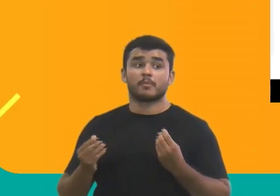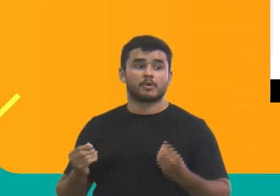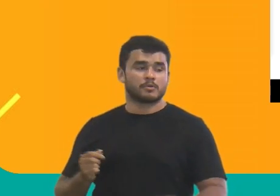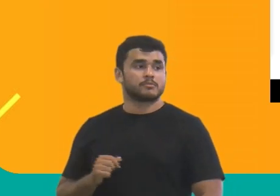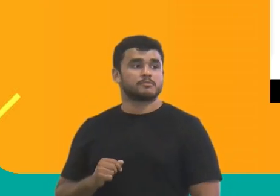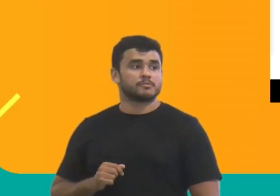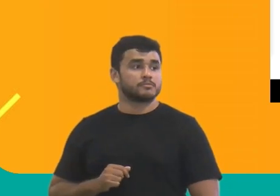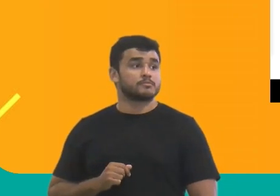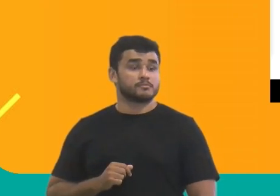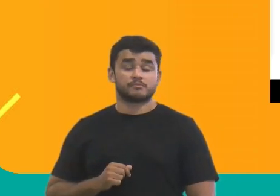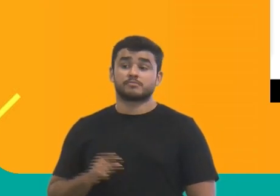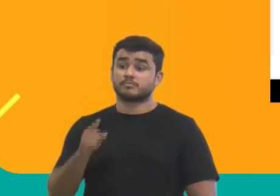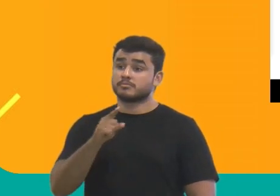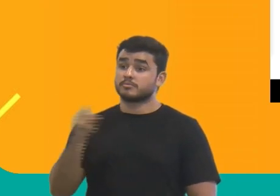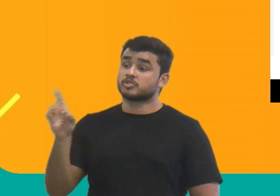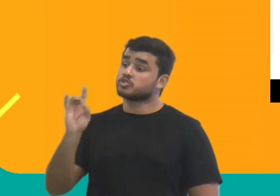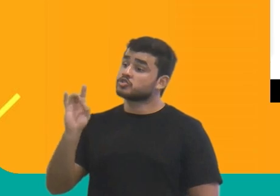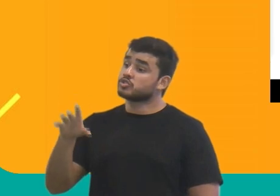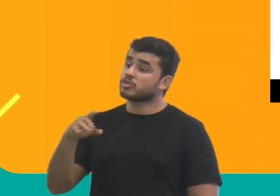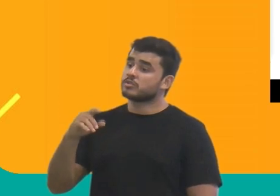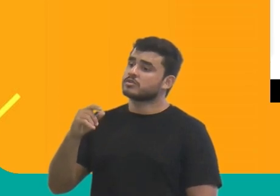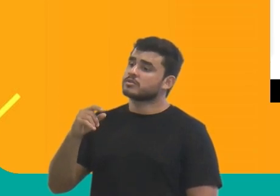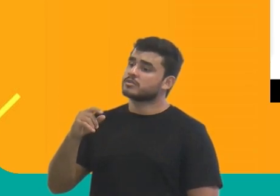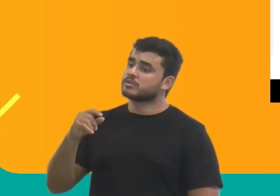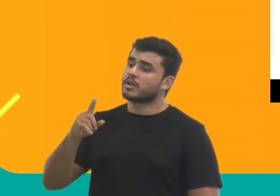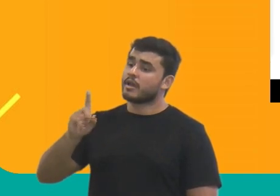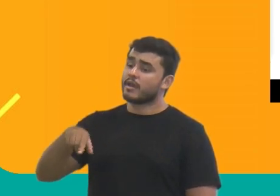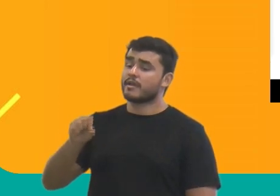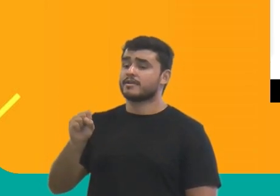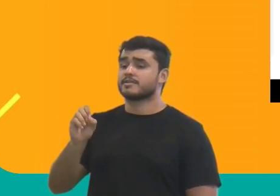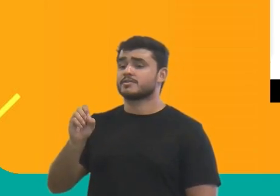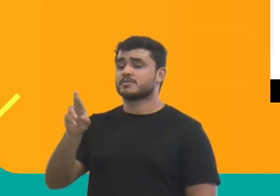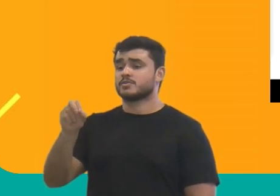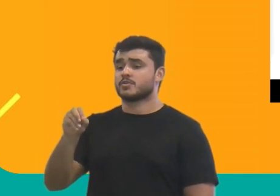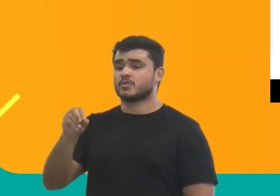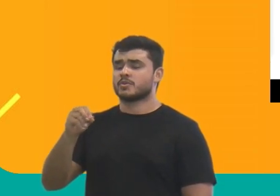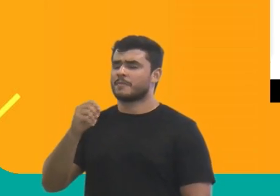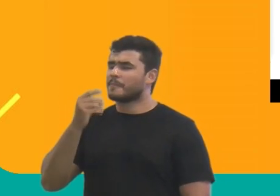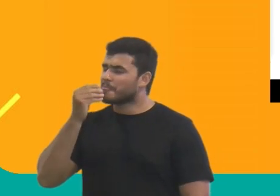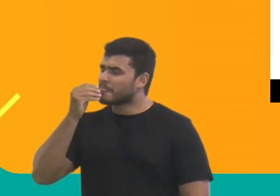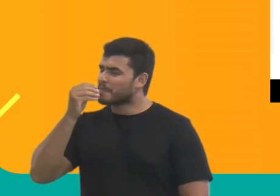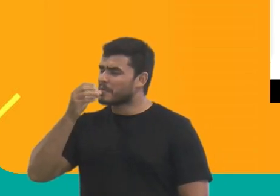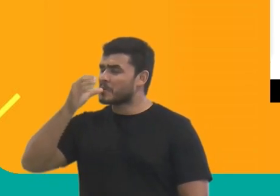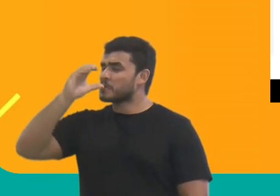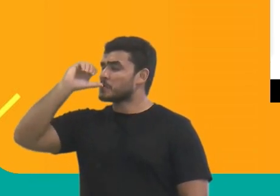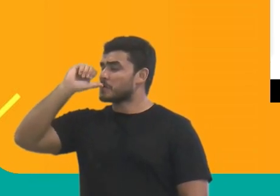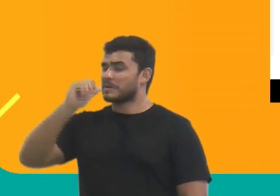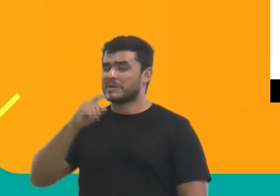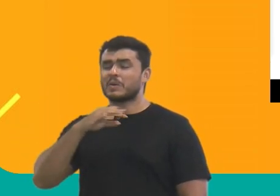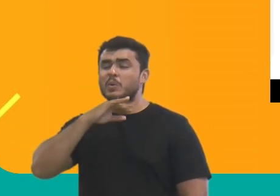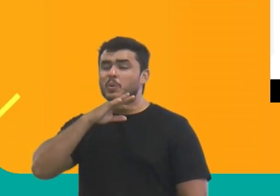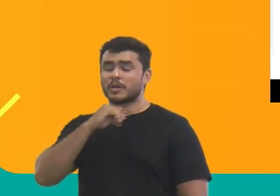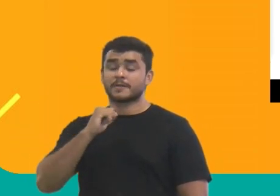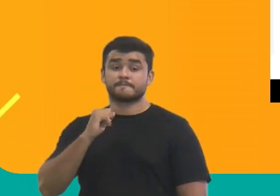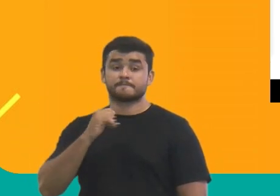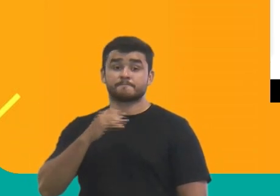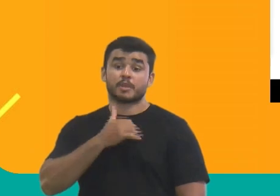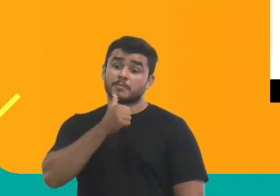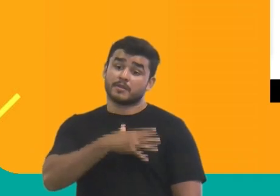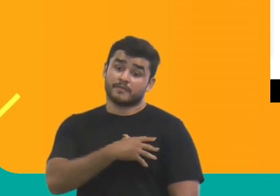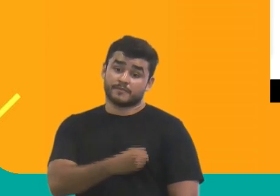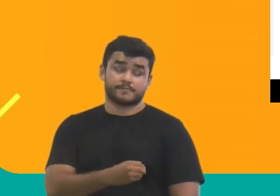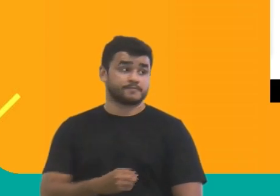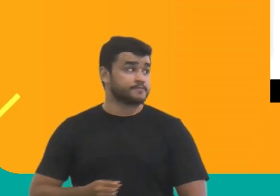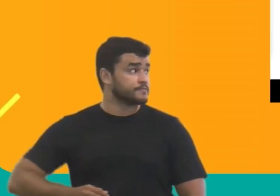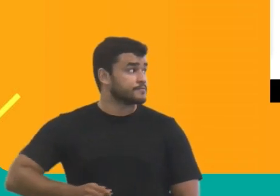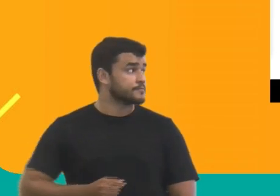mim, faça o bendito soro. É ruim, é péssimo. O gosto é ruim, eu assumo. E ainda mais, a minha filha, quando eu tive